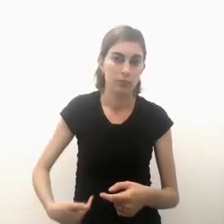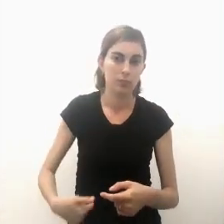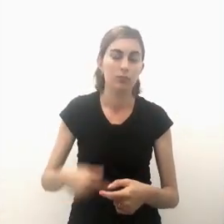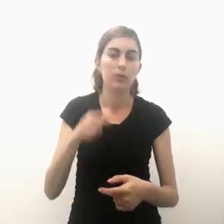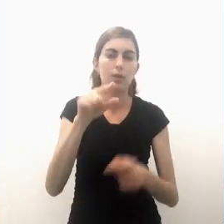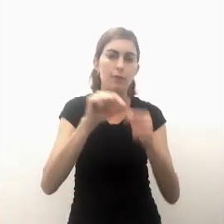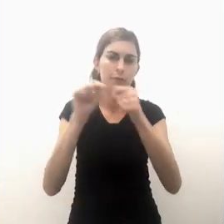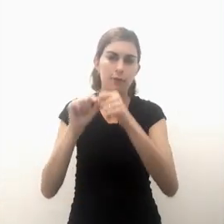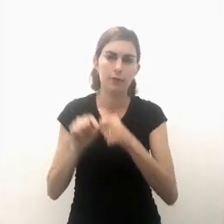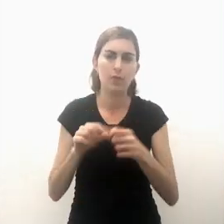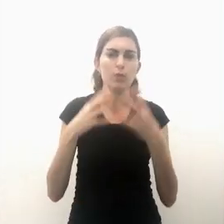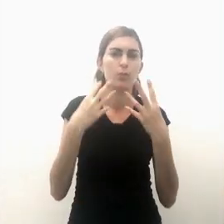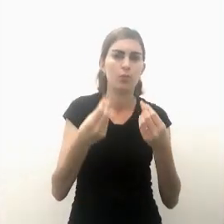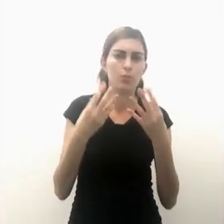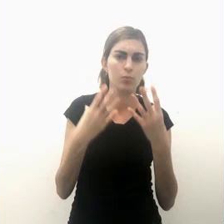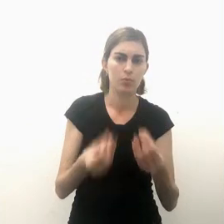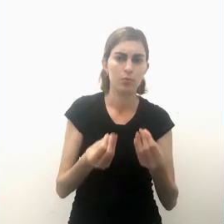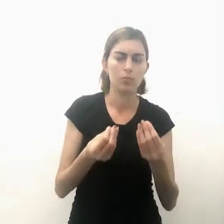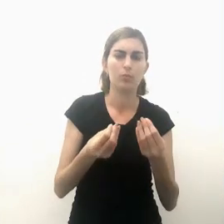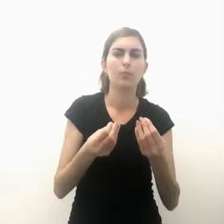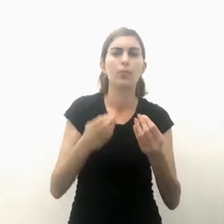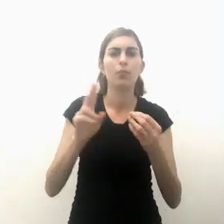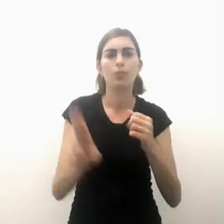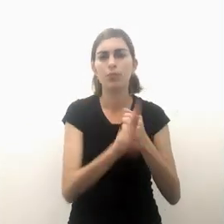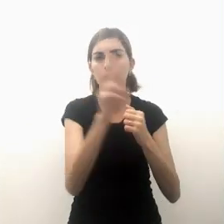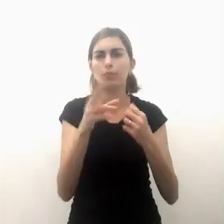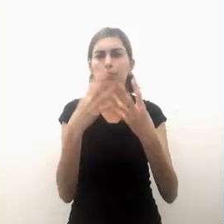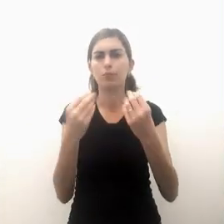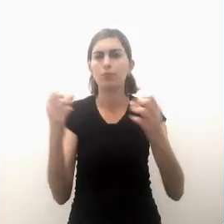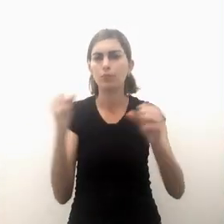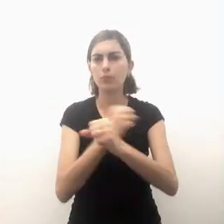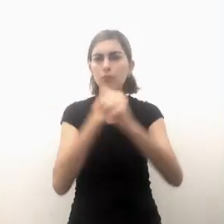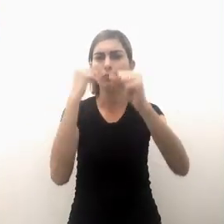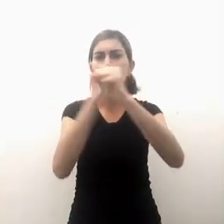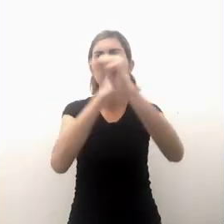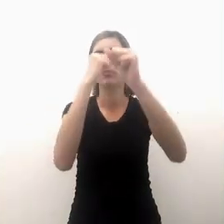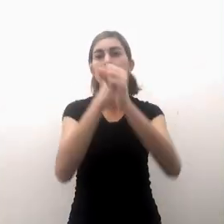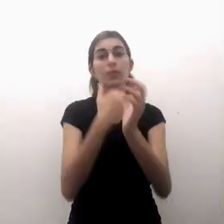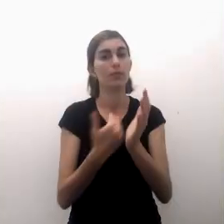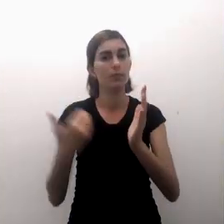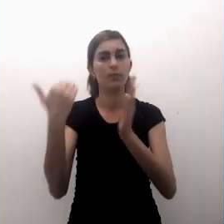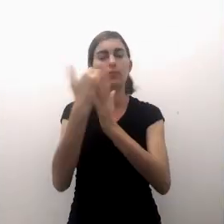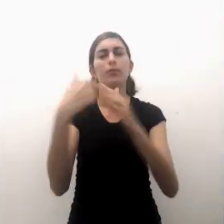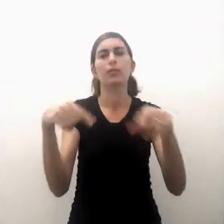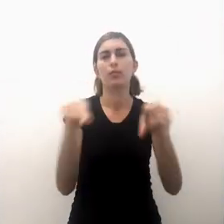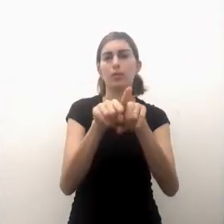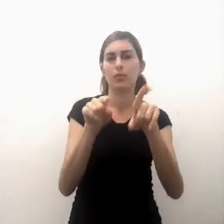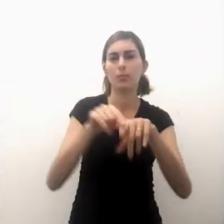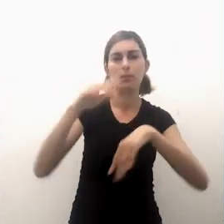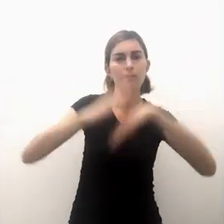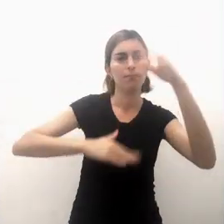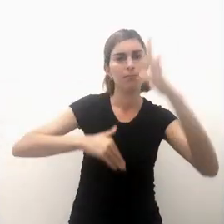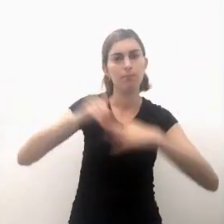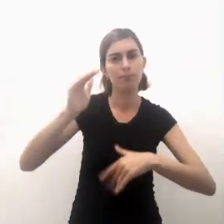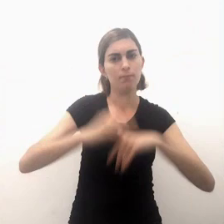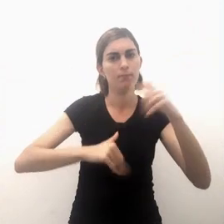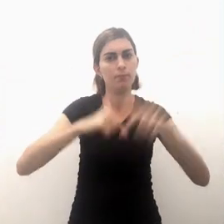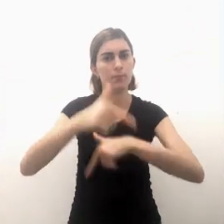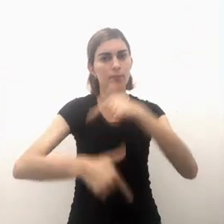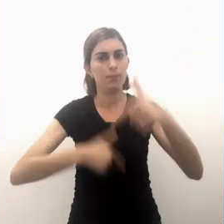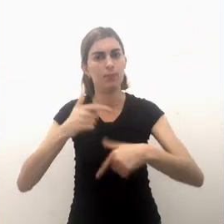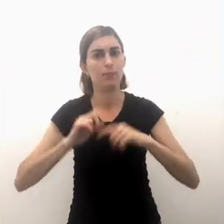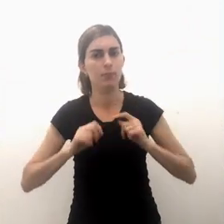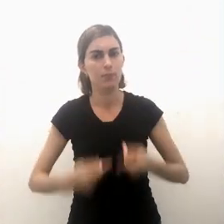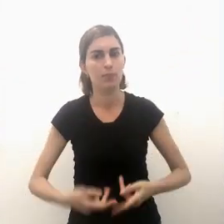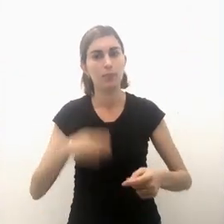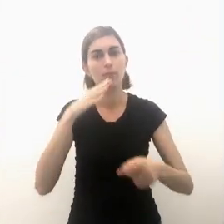ela produz muito, tá, e usa muitas construções, além também de mão de obra, tá? O